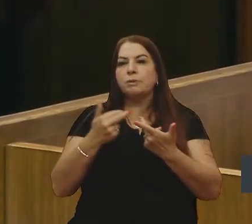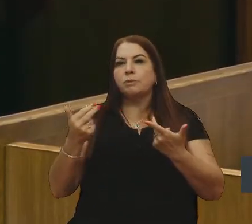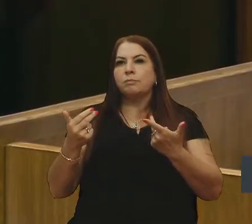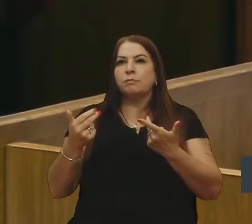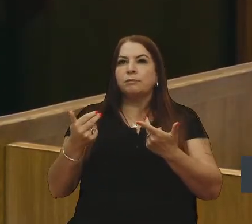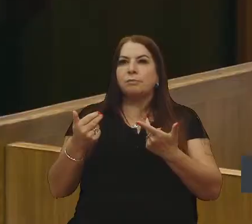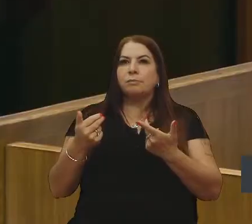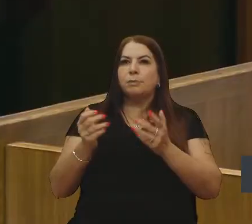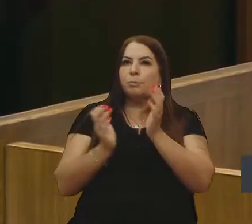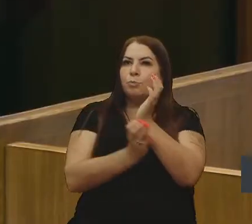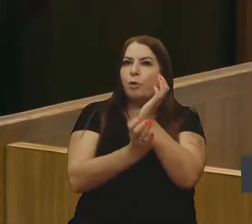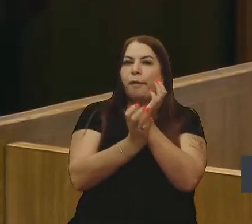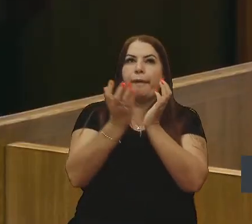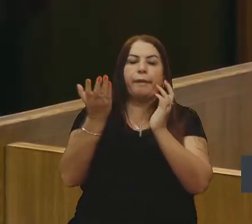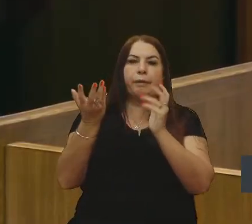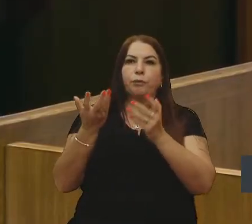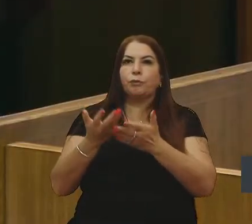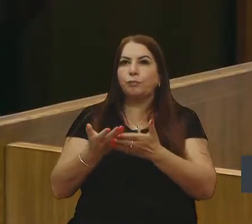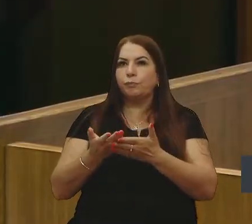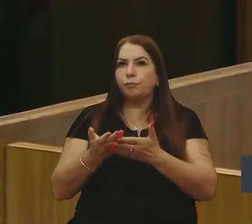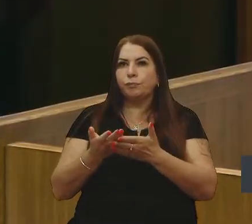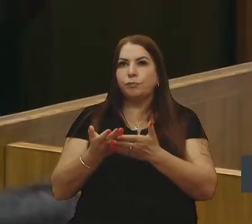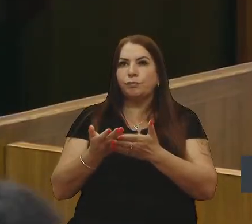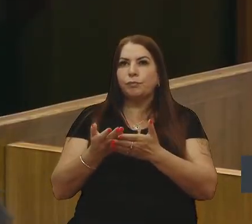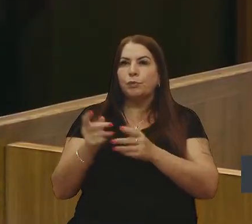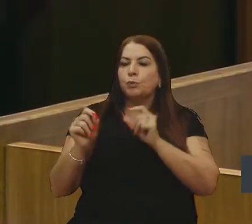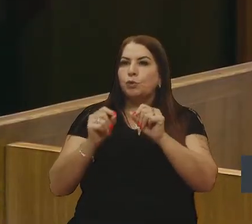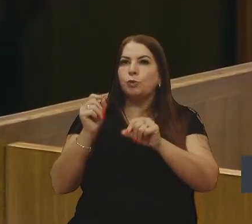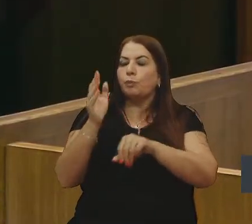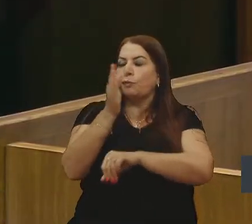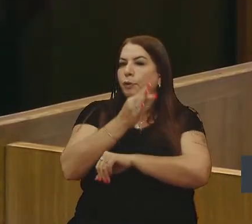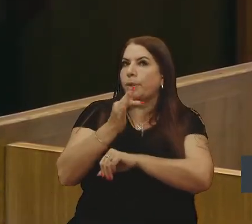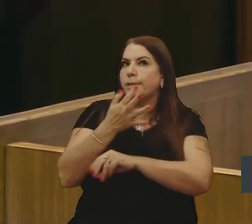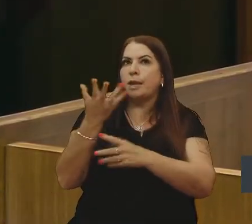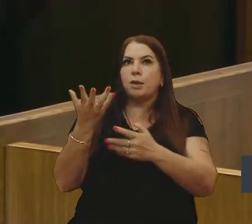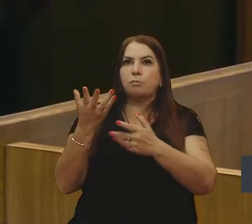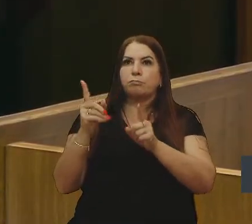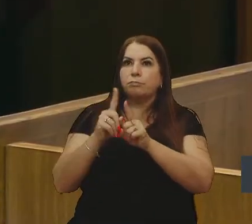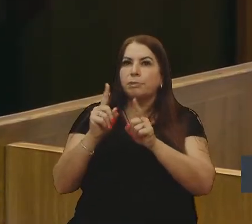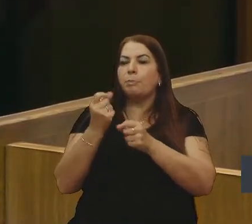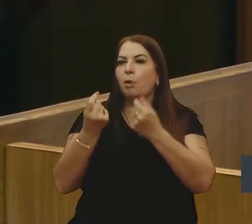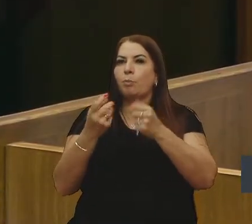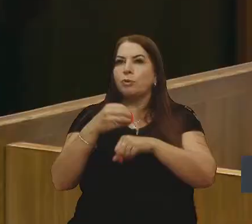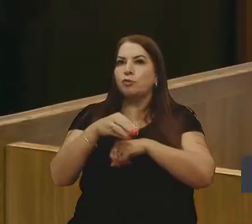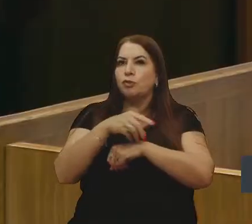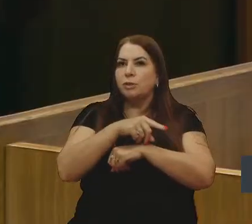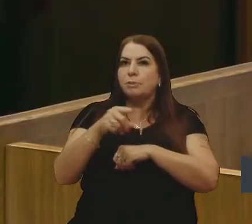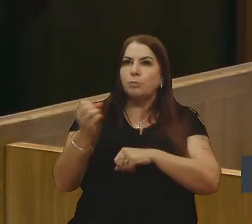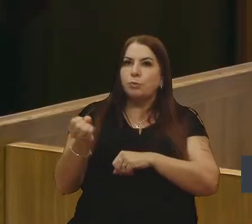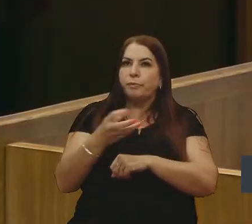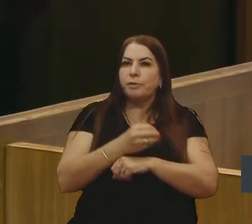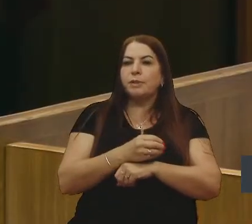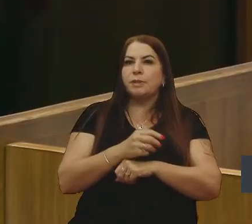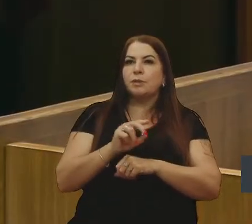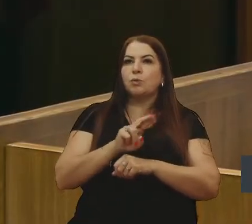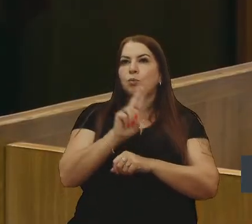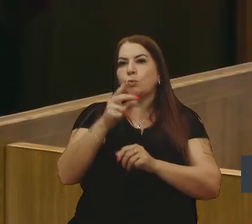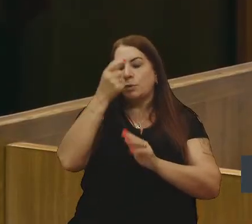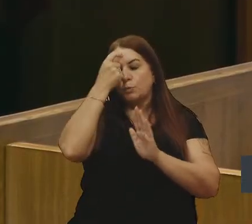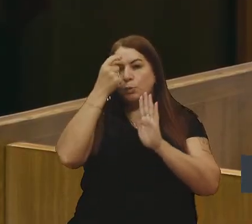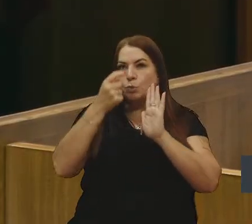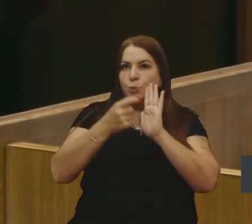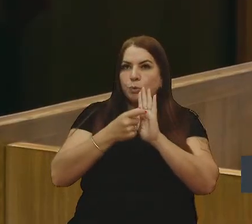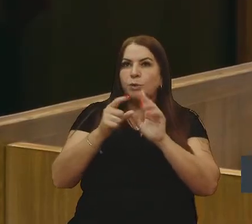mais burocráticas, sobre formalização, também algumas dicas sobre inovação, uso da inteligência